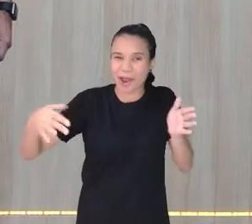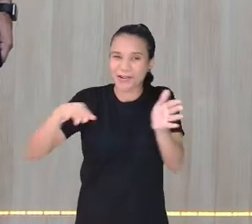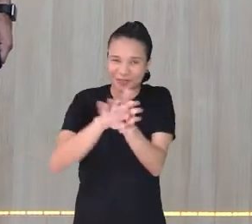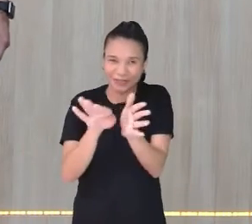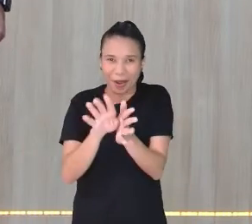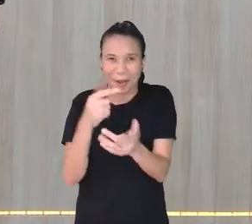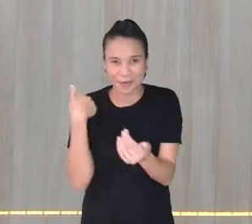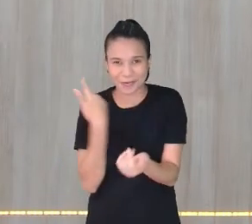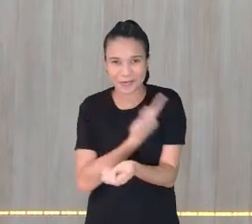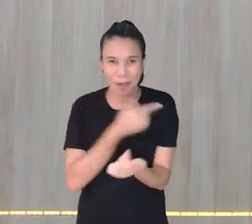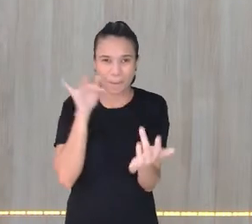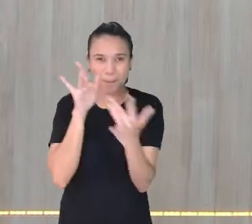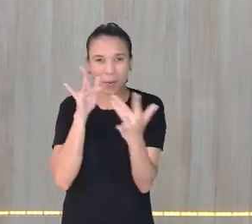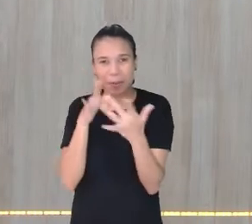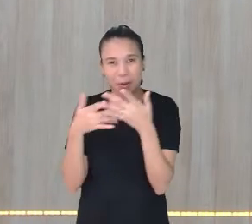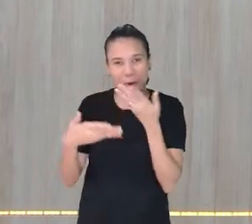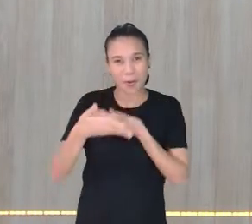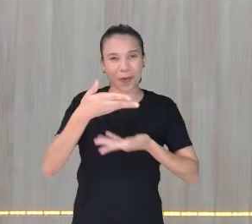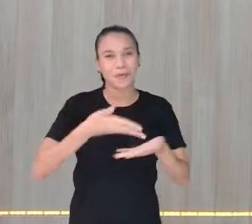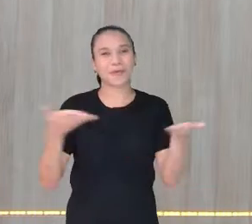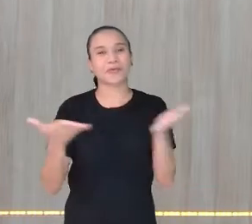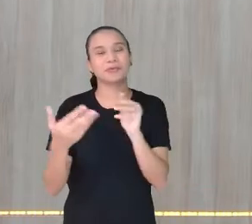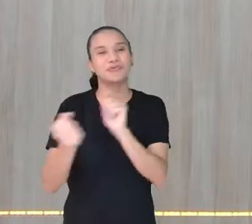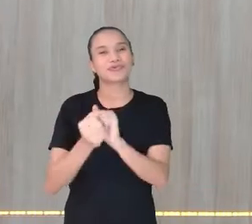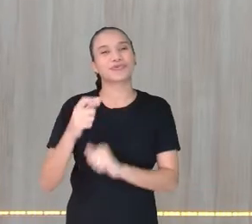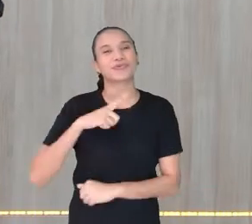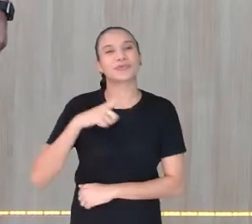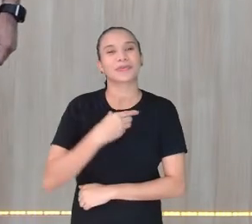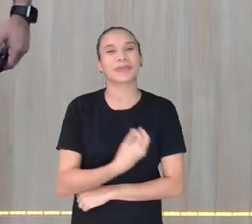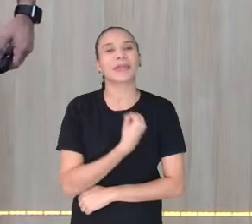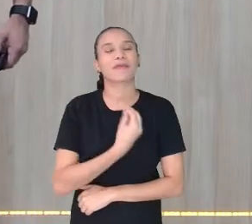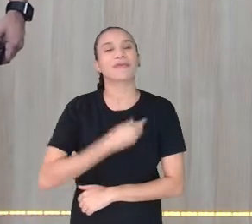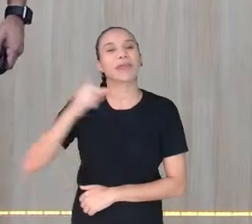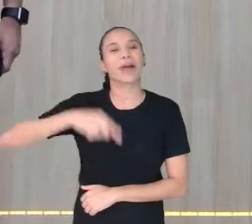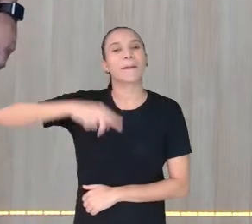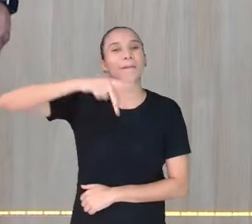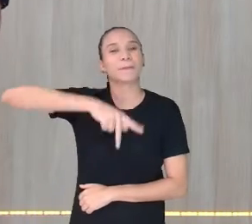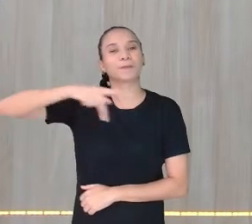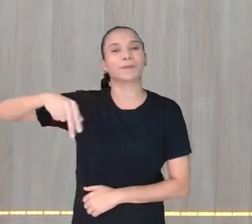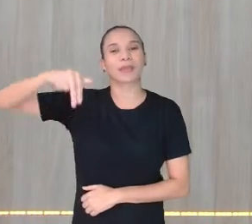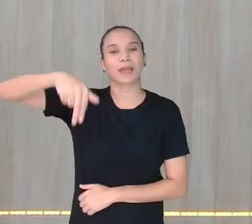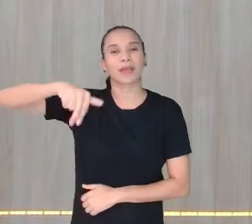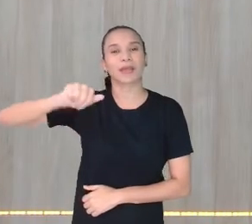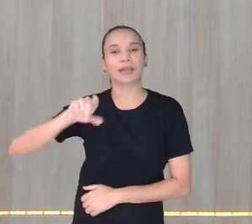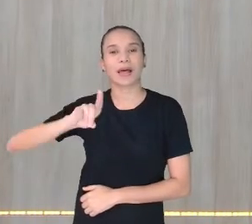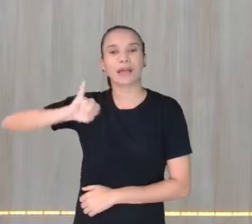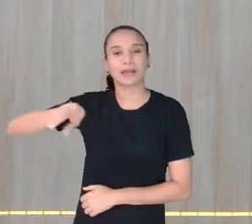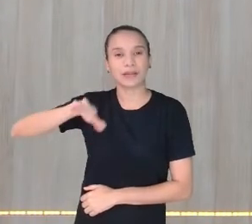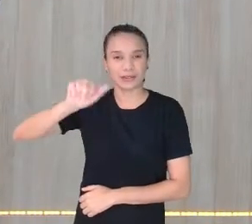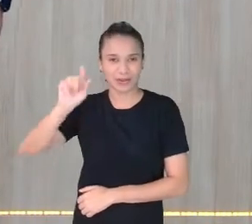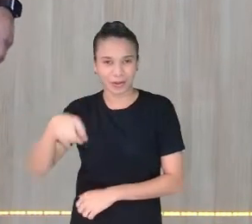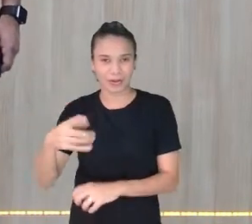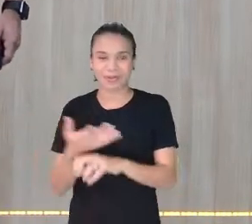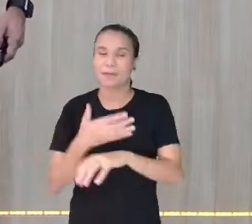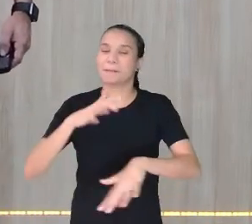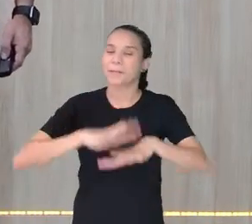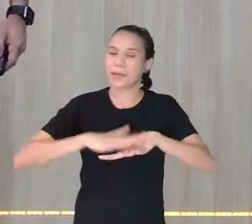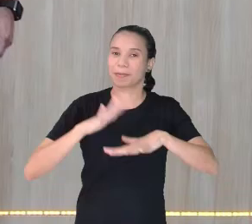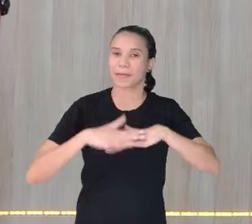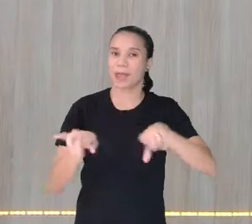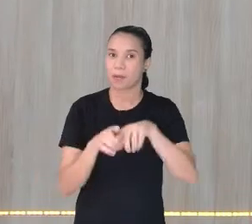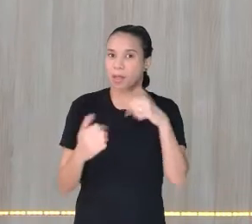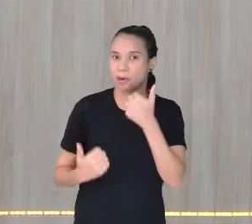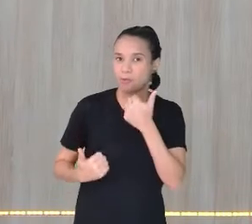aí, vamos interagindo conosco. Quem está comigo hoje aqui é a professora Nádia, a professora de matemática. Ela vai dar